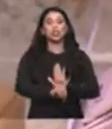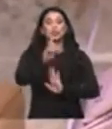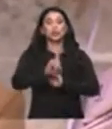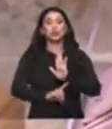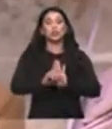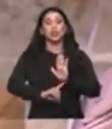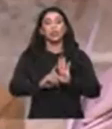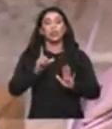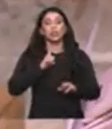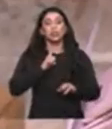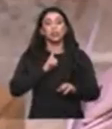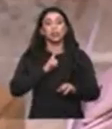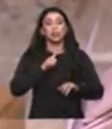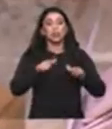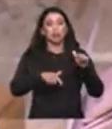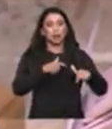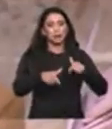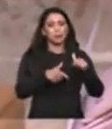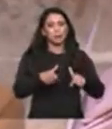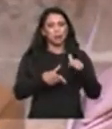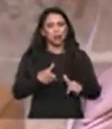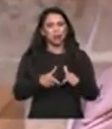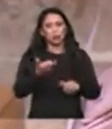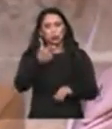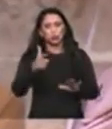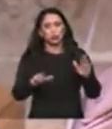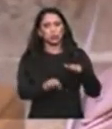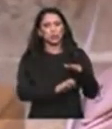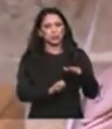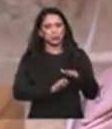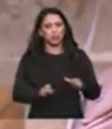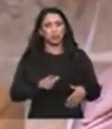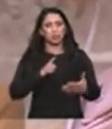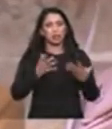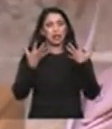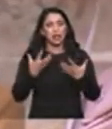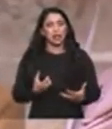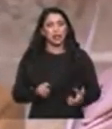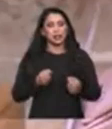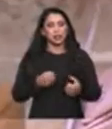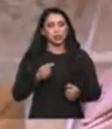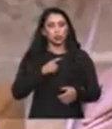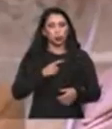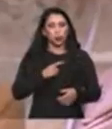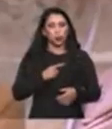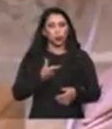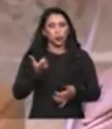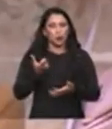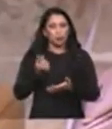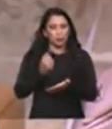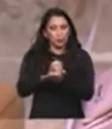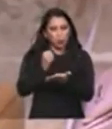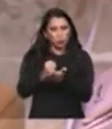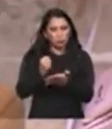de postos e serviços de operações logísticas. Solicitou ainda e aceitou, recebeu vantagens indevidas em razão de